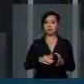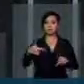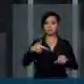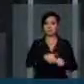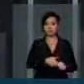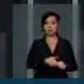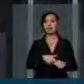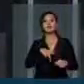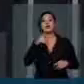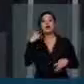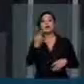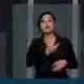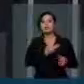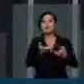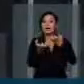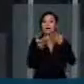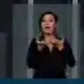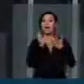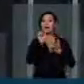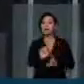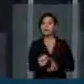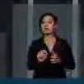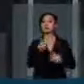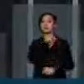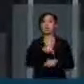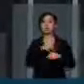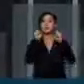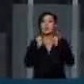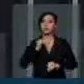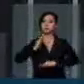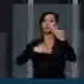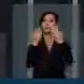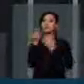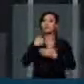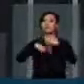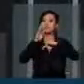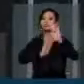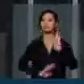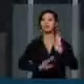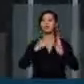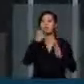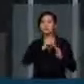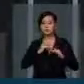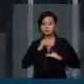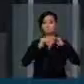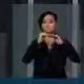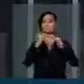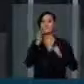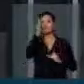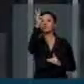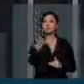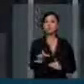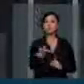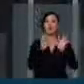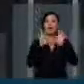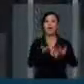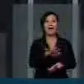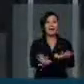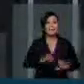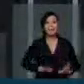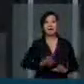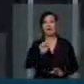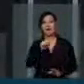Ou seja, um país que em 8, 10 anos vai acabar definitivamente com o analfabetismo, vai colocar todo jovem